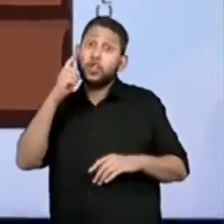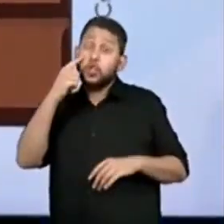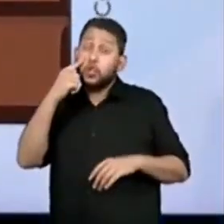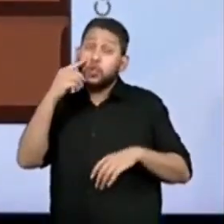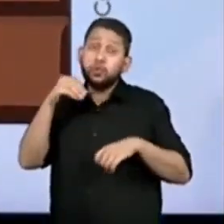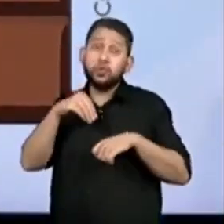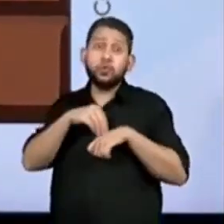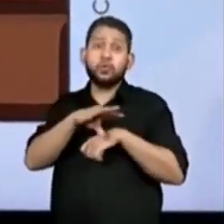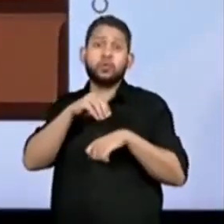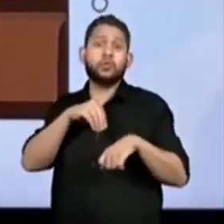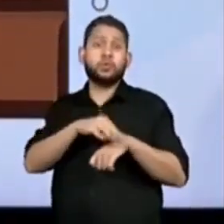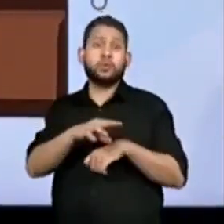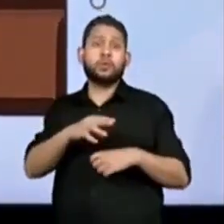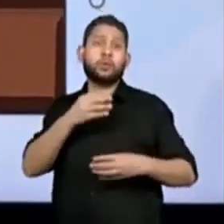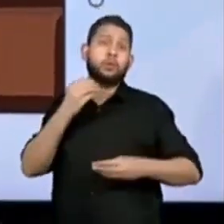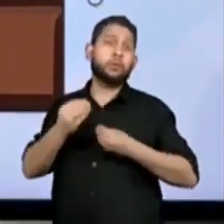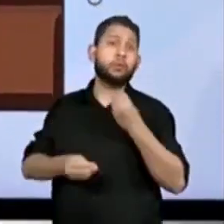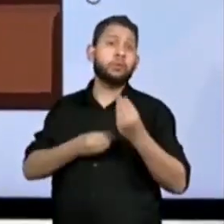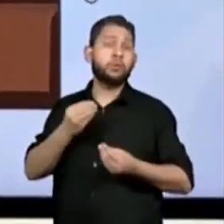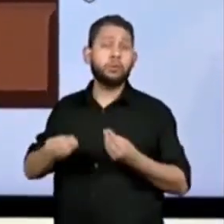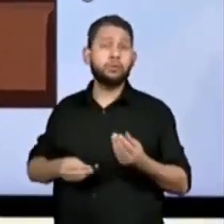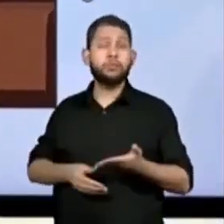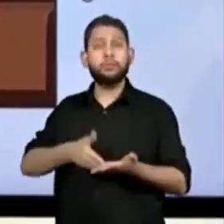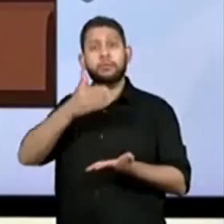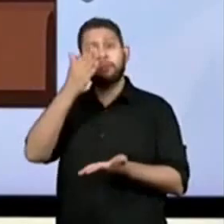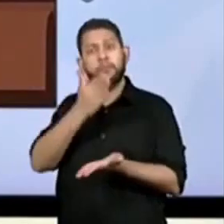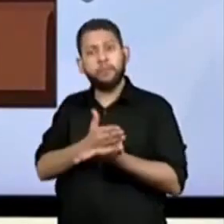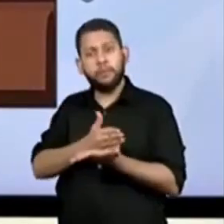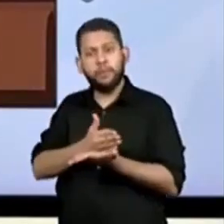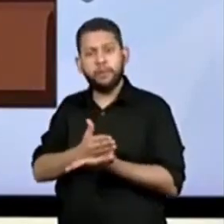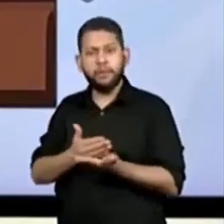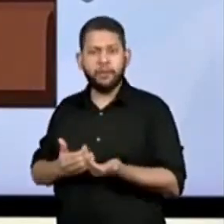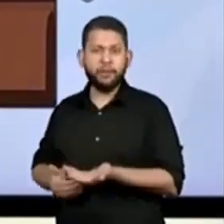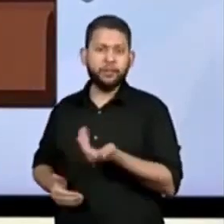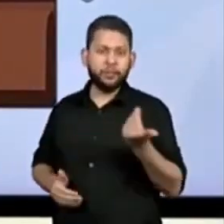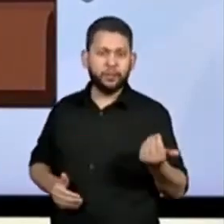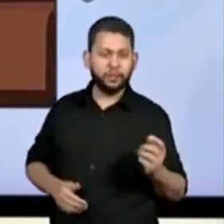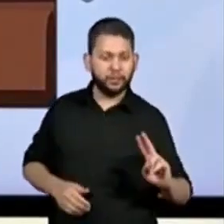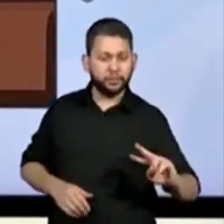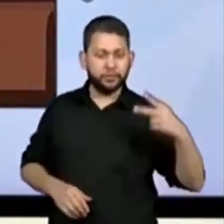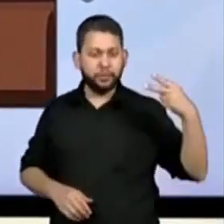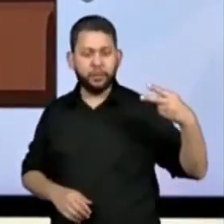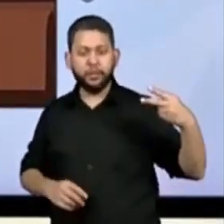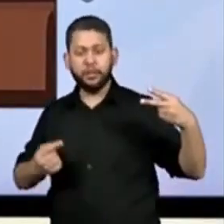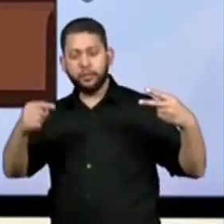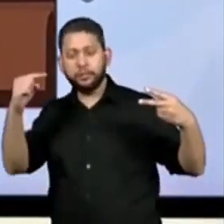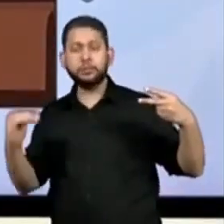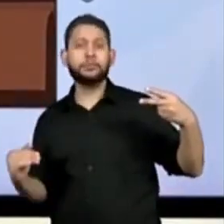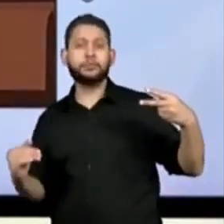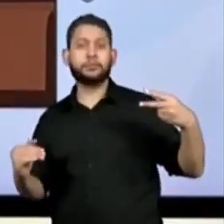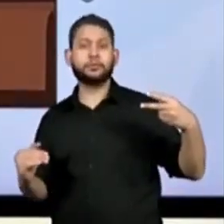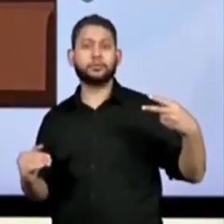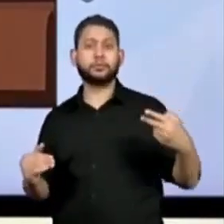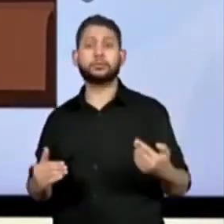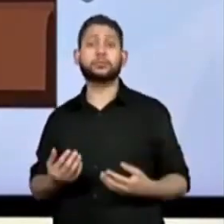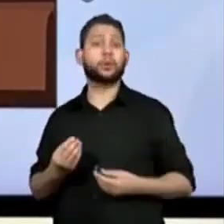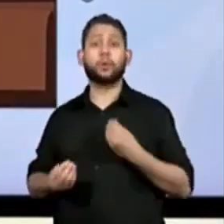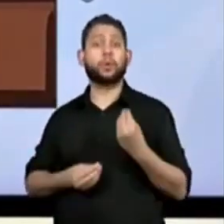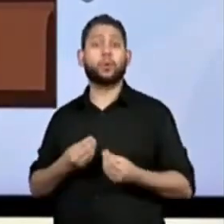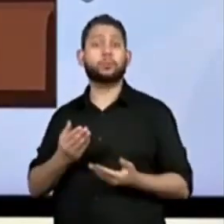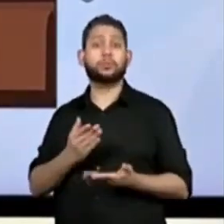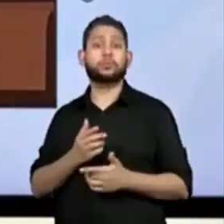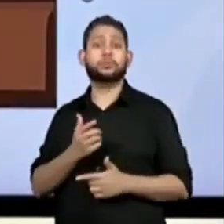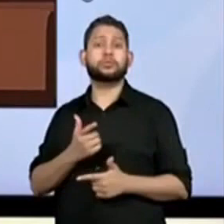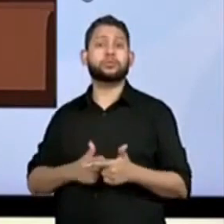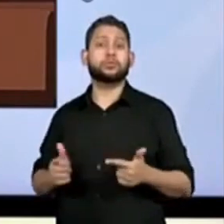sugestão como é que a gente divide para que a andrelina andrelina fique com o dobro do irmão e